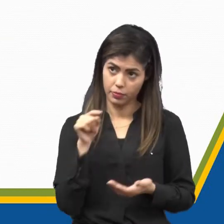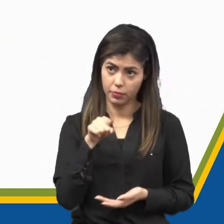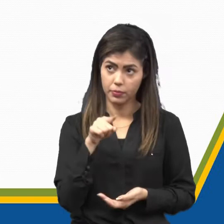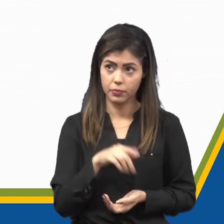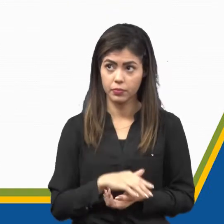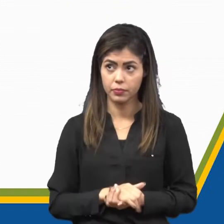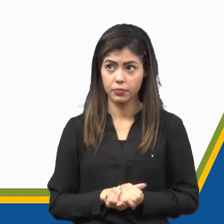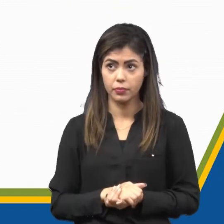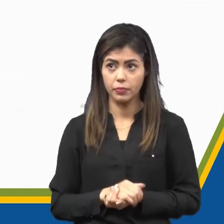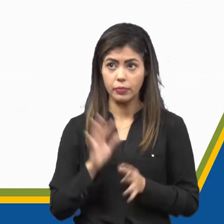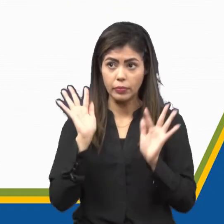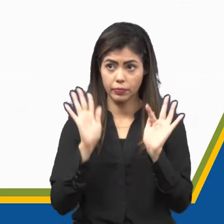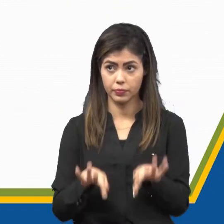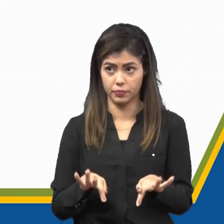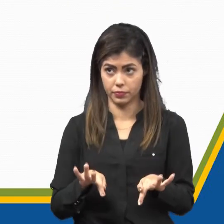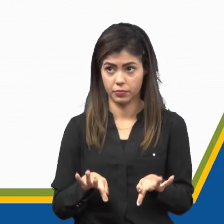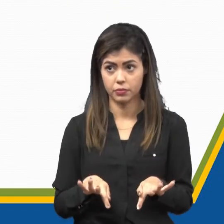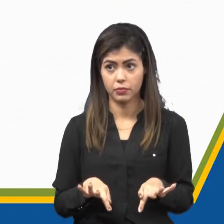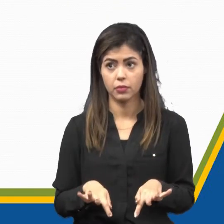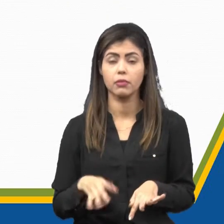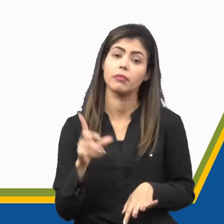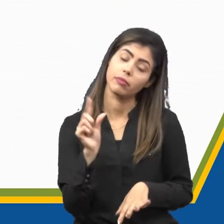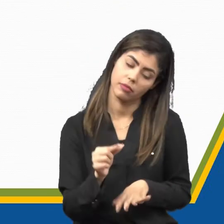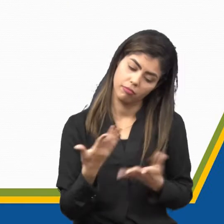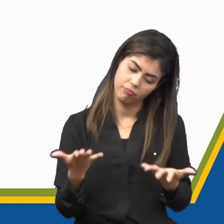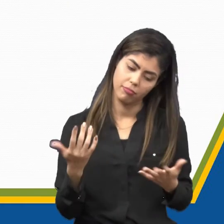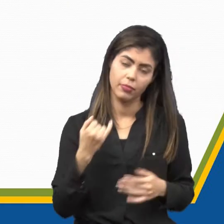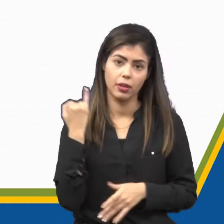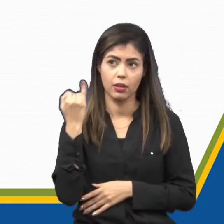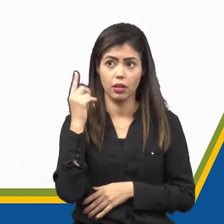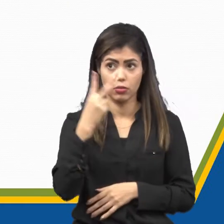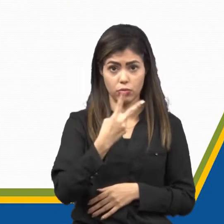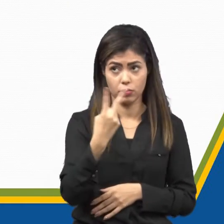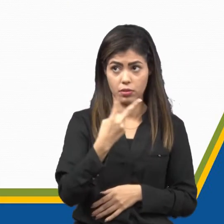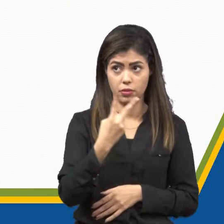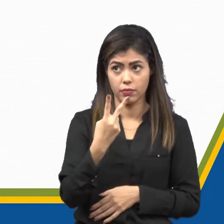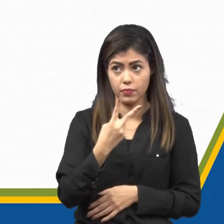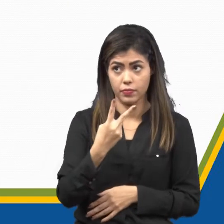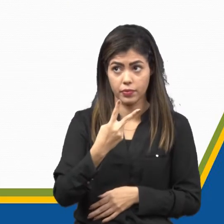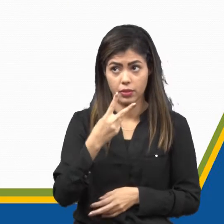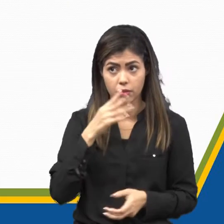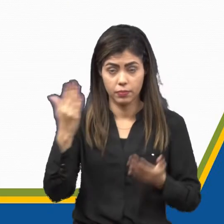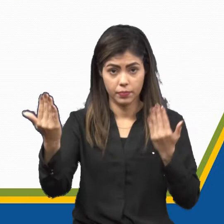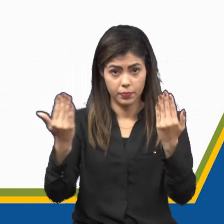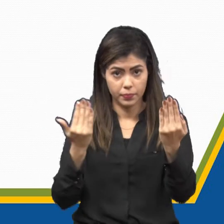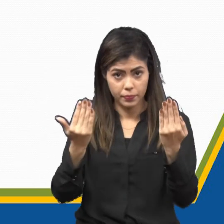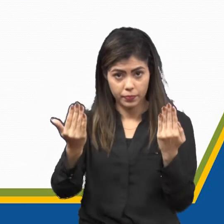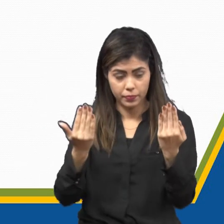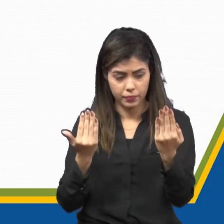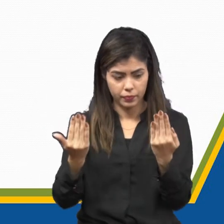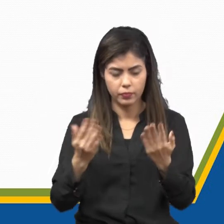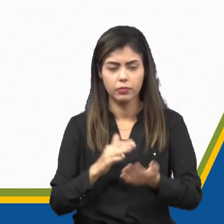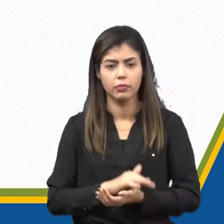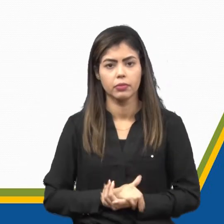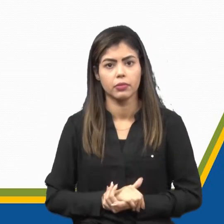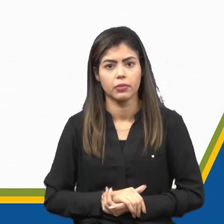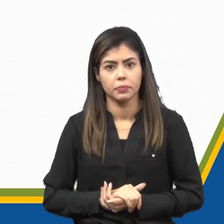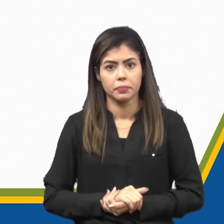né? Por fim, mas não menos importante, eu trouxe duas imagens para a gente comparar, tá?